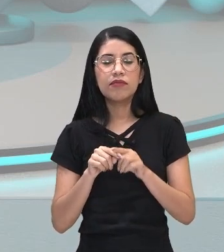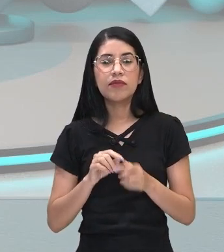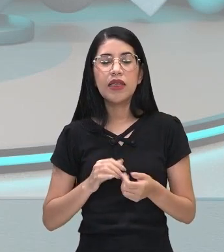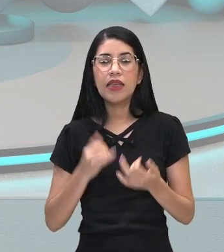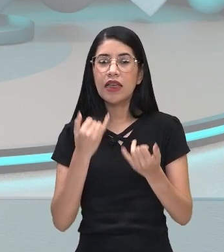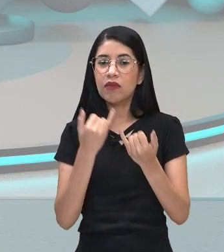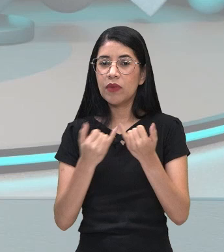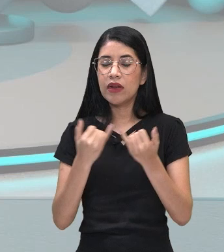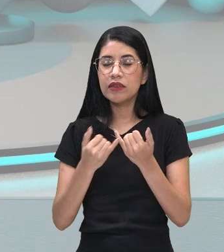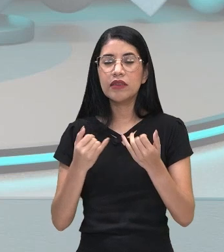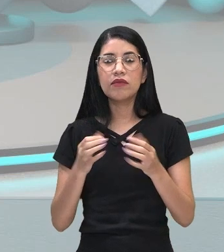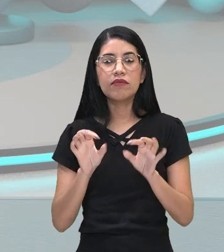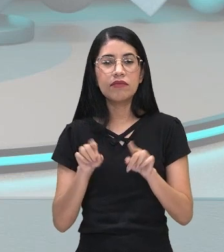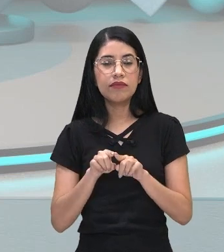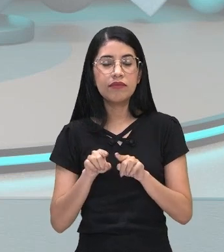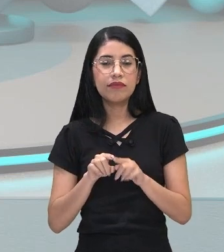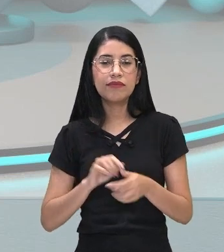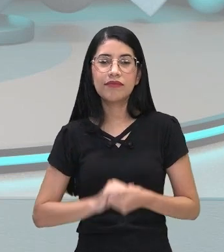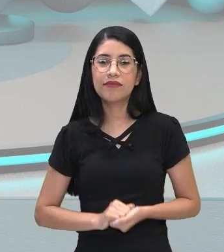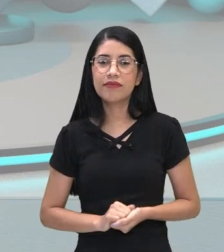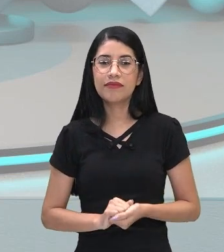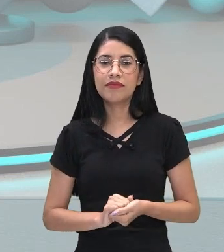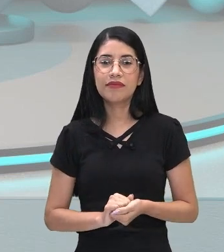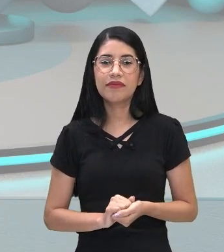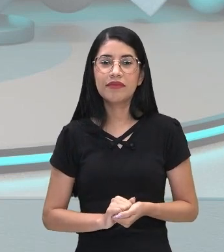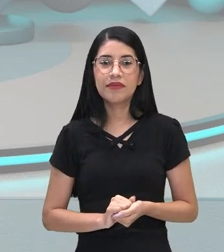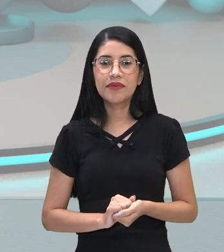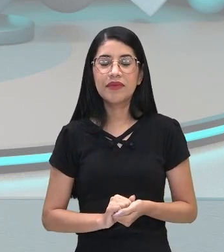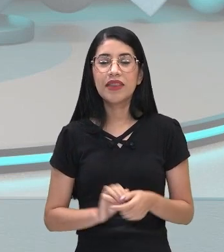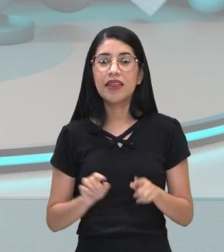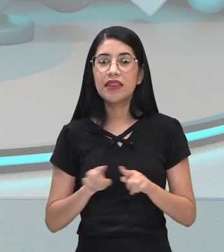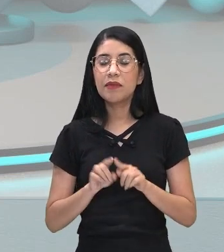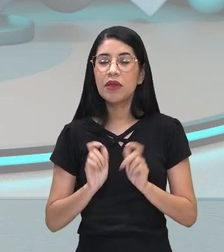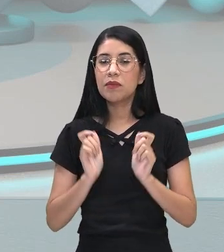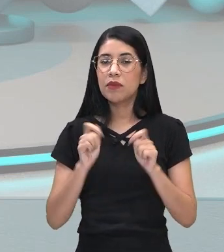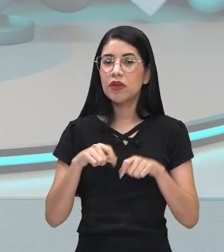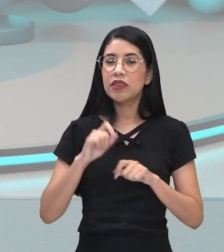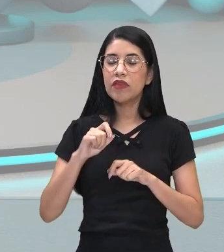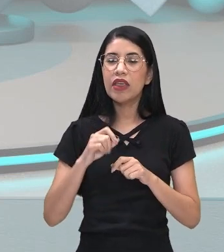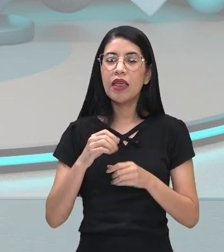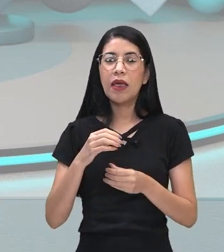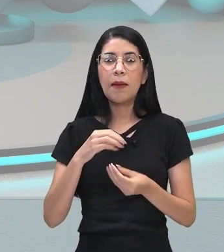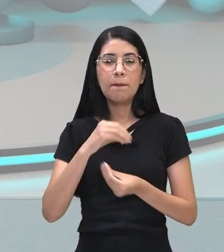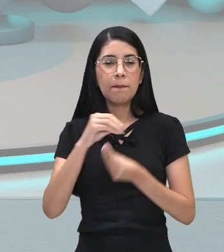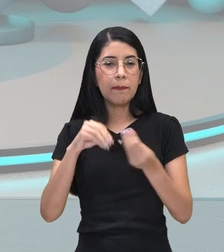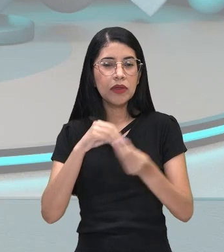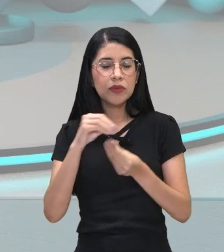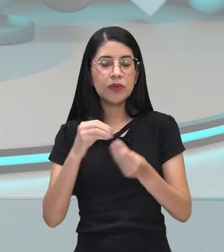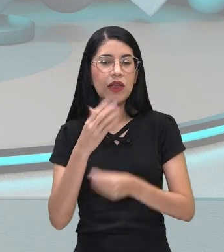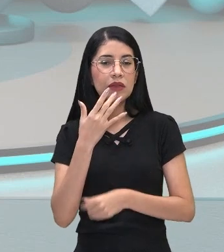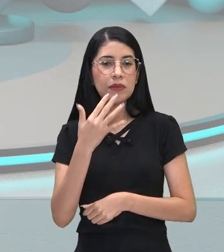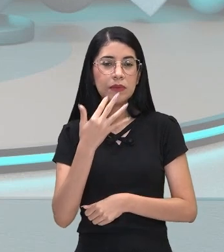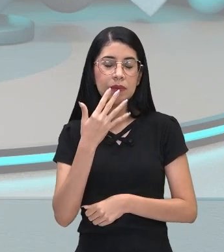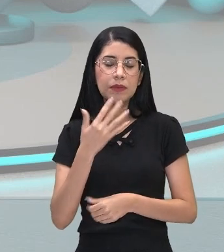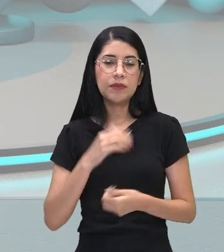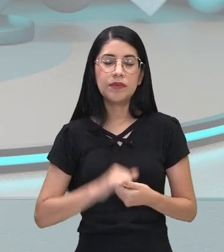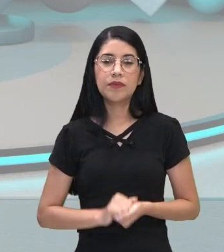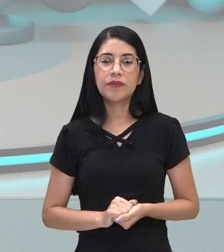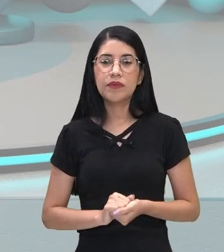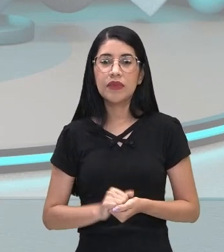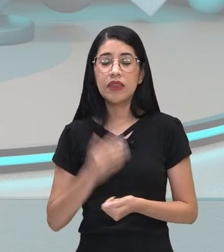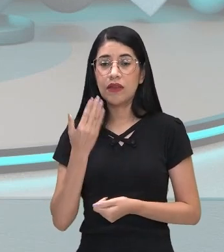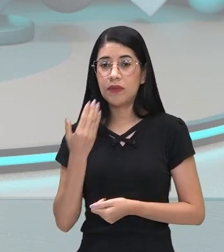verossimilhança, além de possibilitar sutis gradações de tonalidade. Aí, como vocês observam